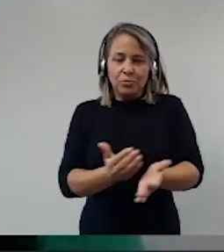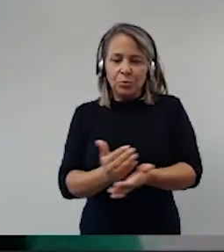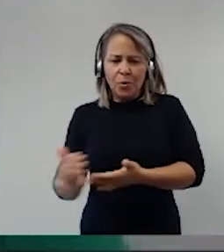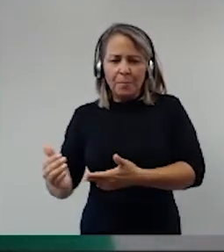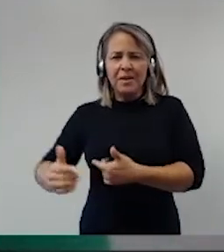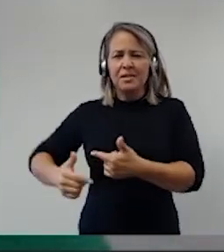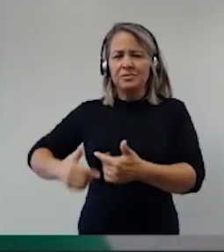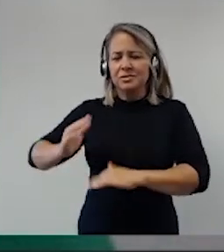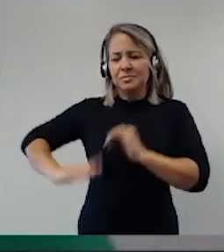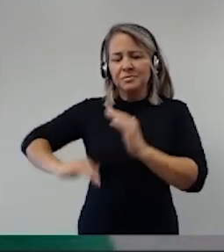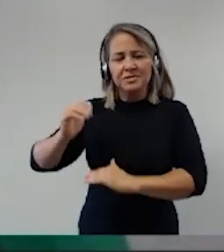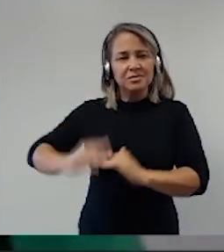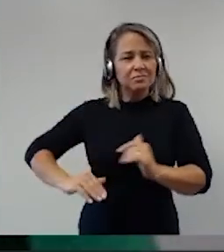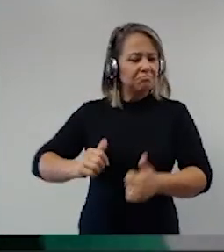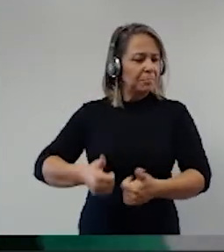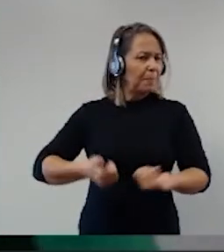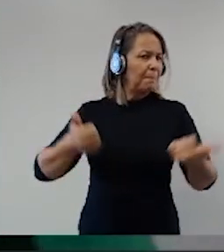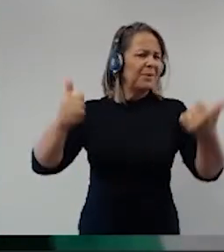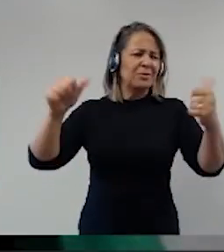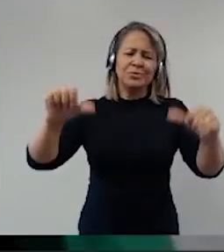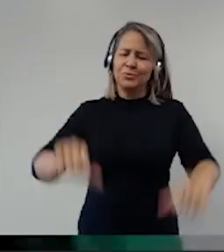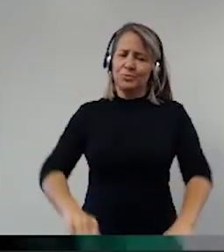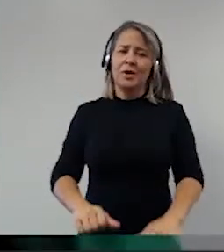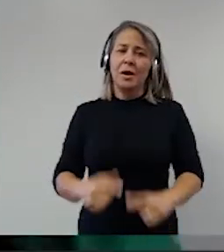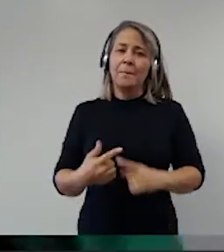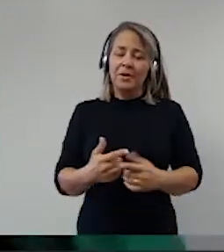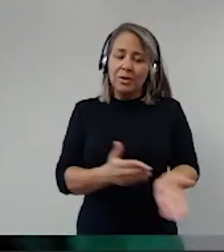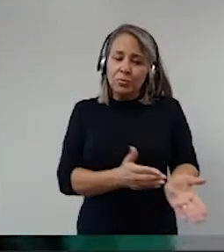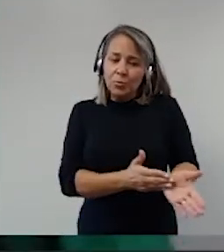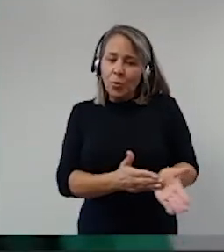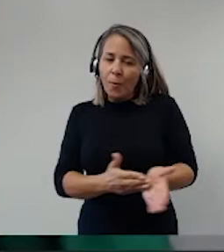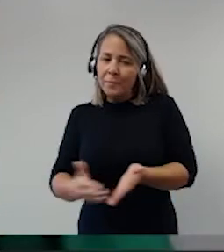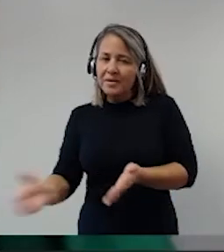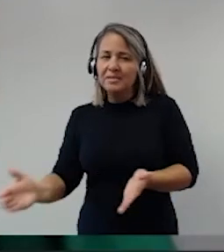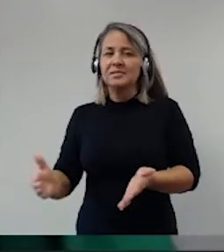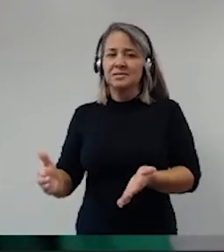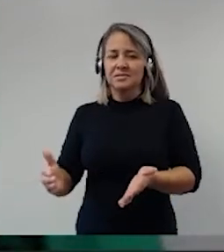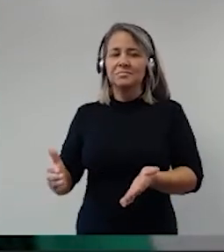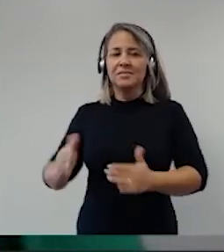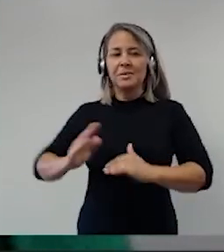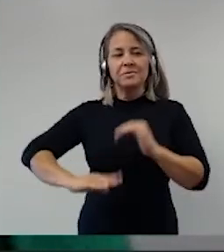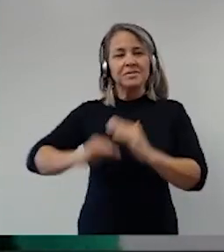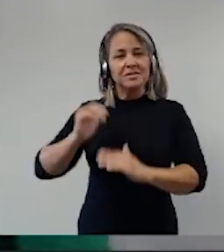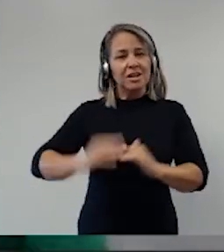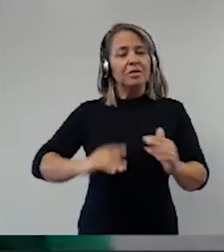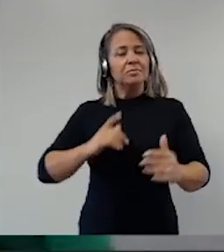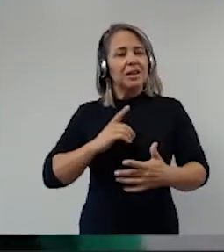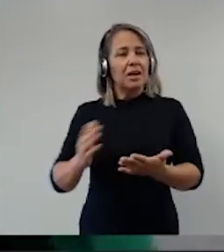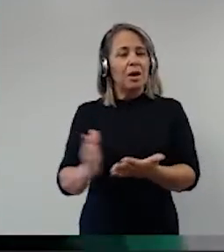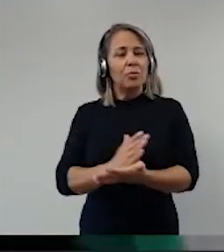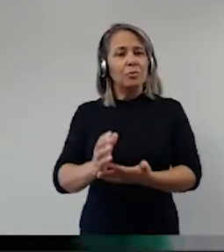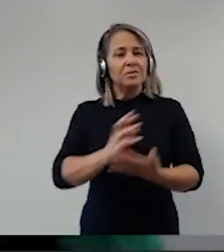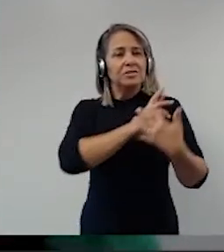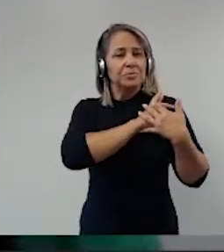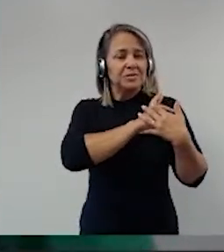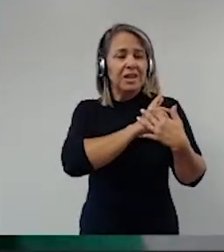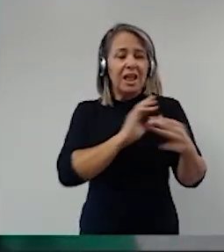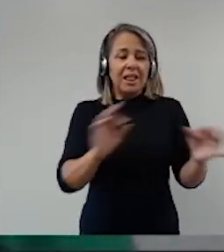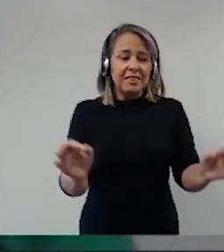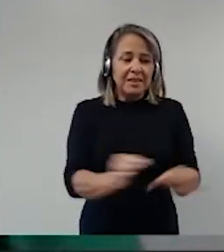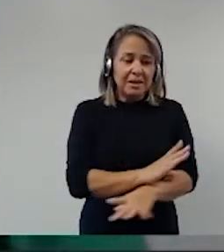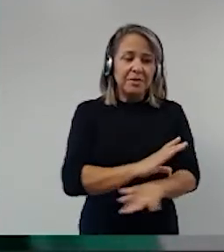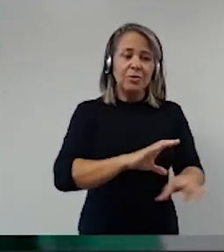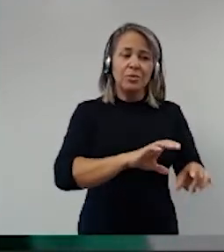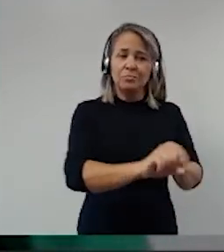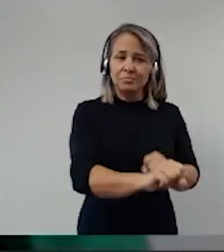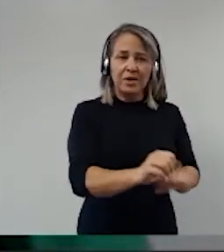ele agravou mais ainda, porque, de fato, o início de carreira traz consigo algumas responsabilidades. A gente saiu da faculdade, passou na